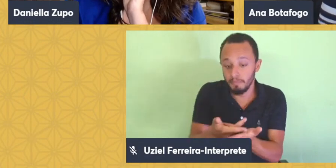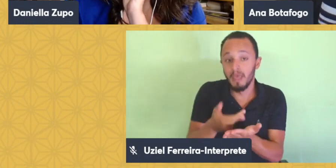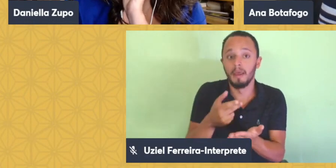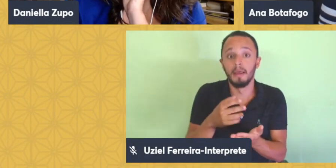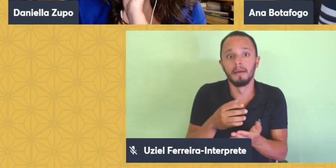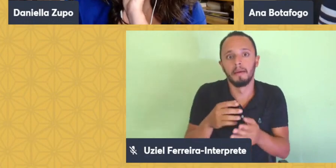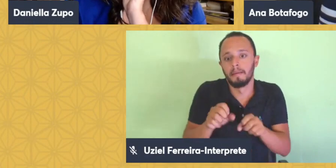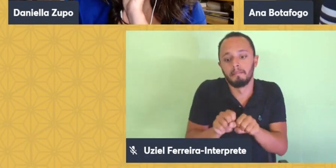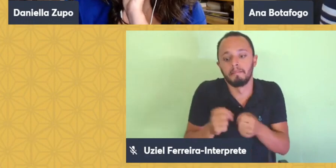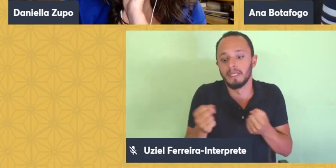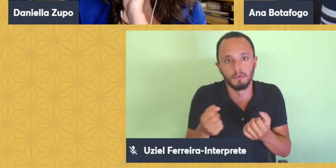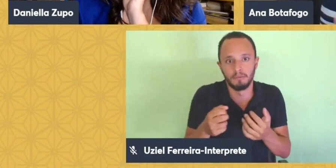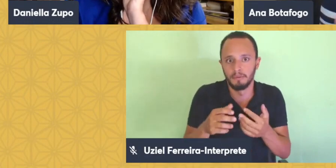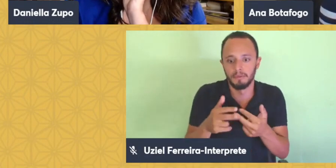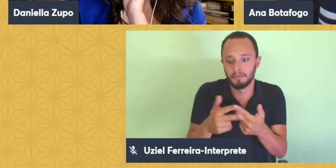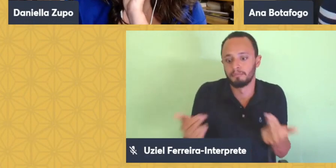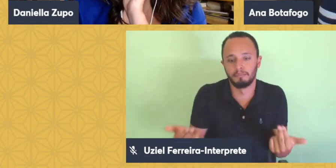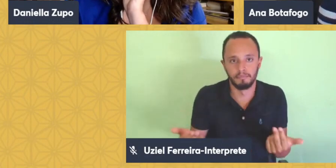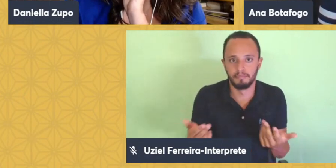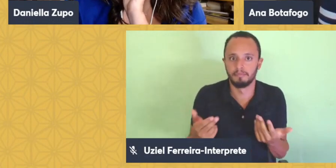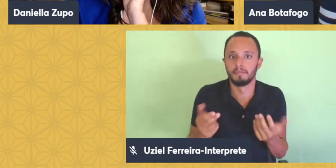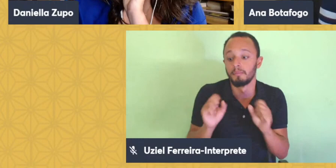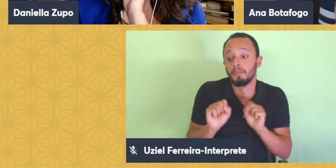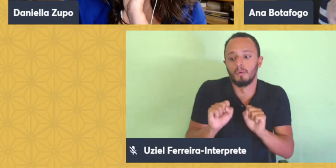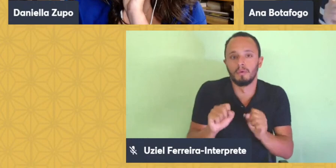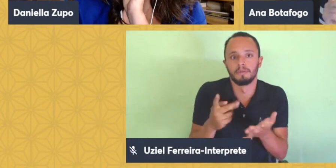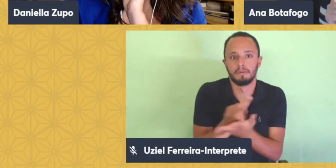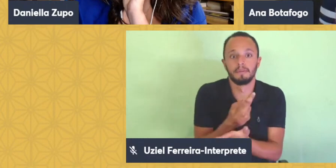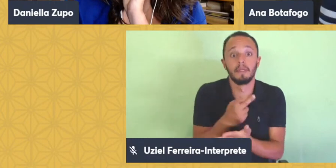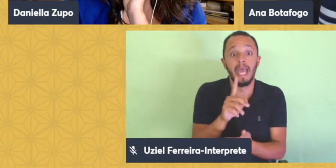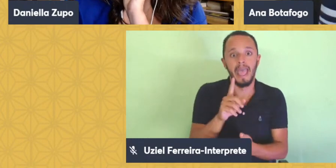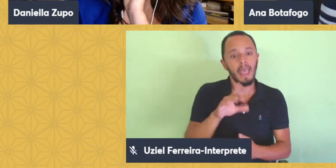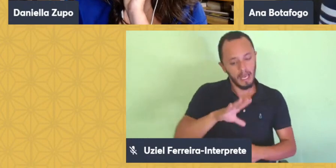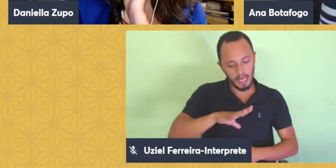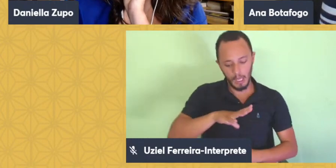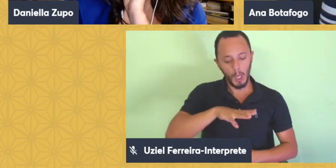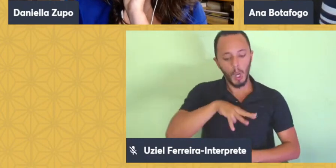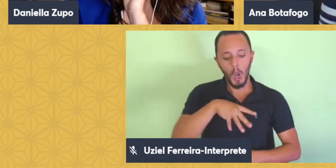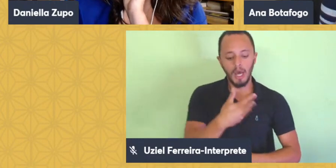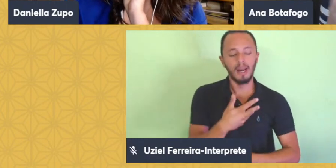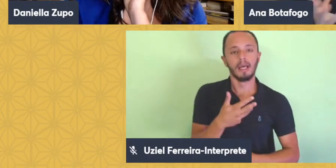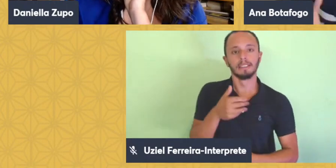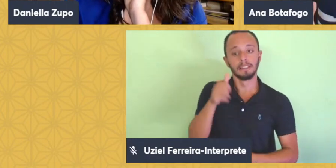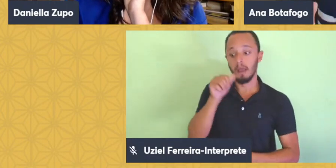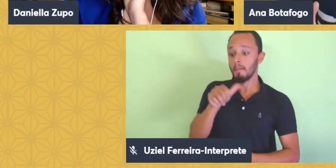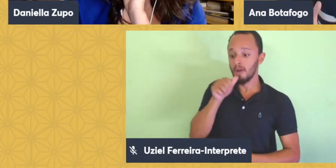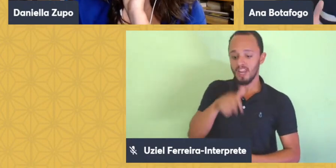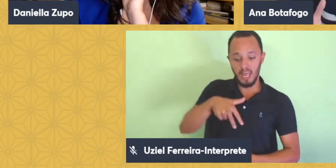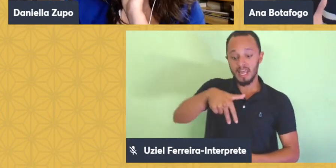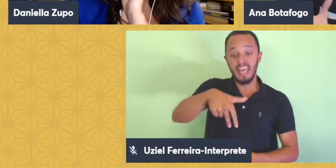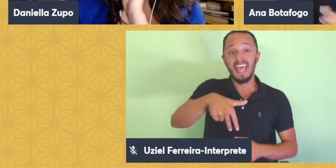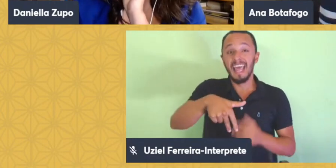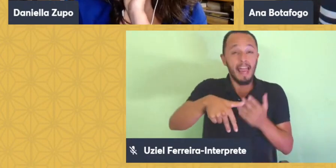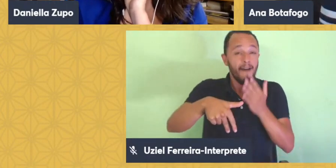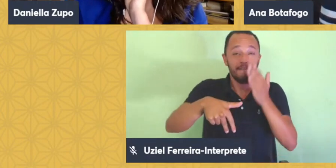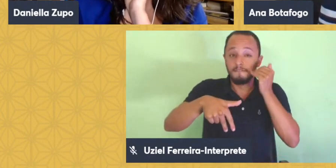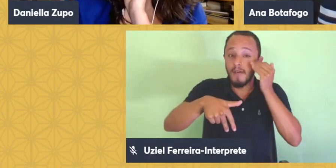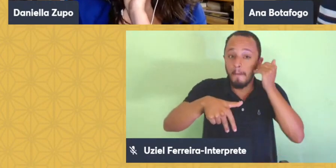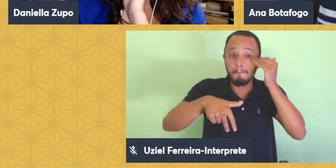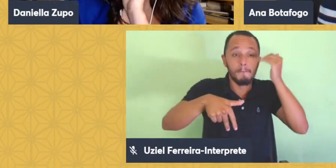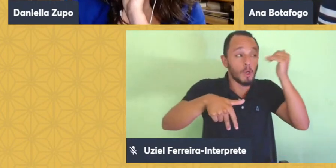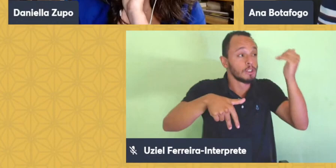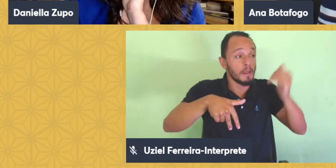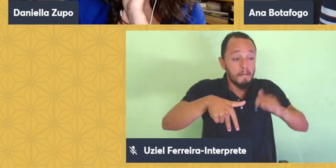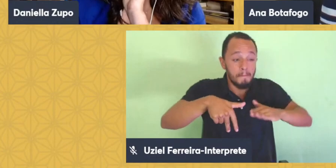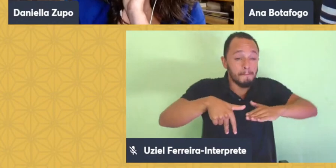machucaram Então acho que ela foi de uma coragem porque ela era a personalidade maior dessa dessa